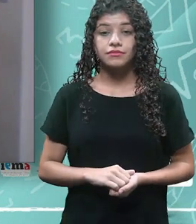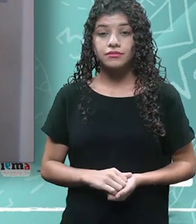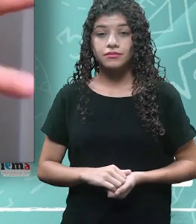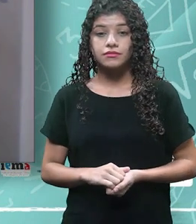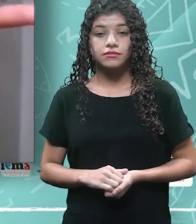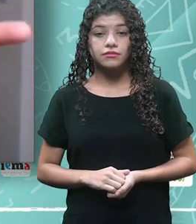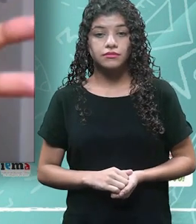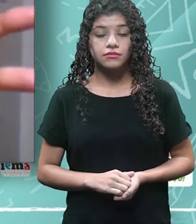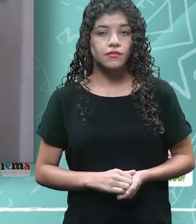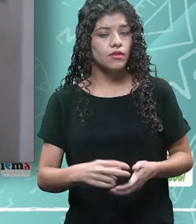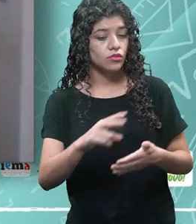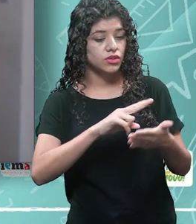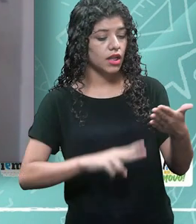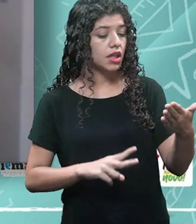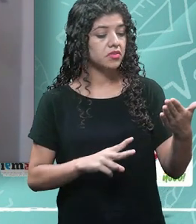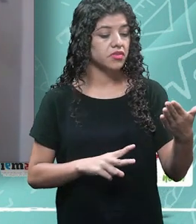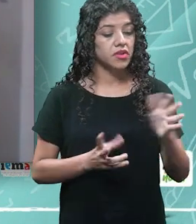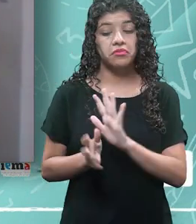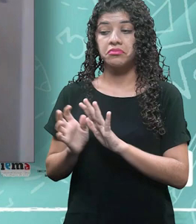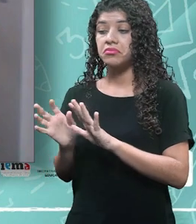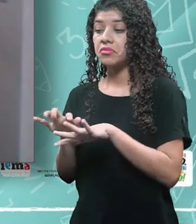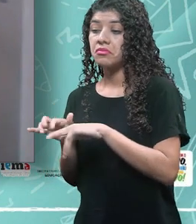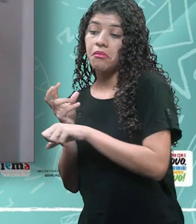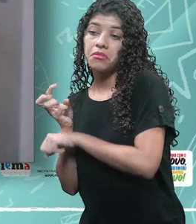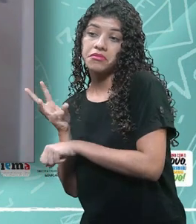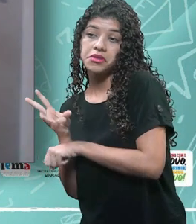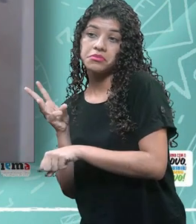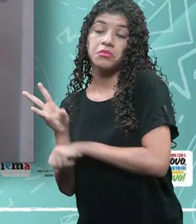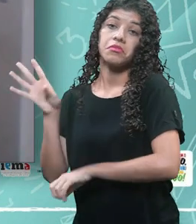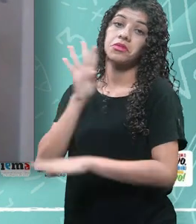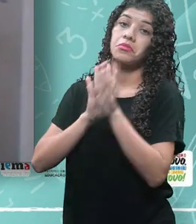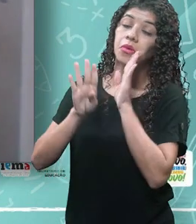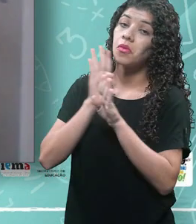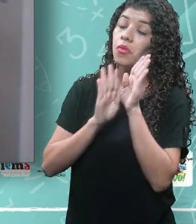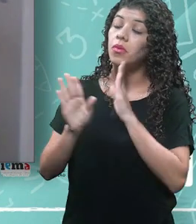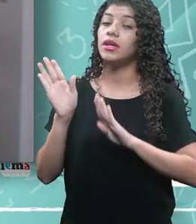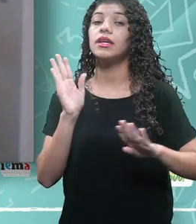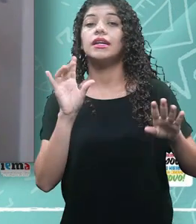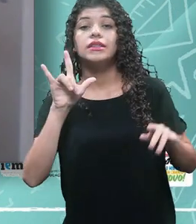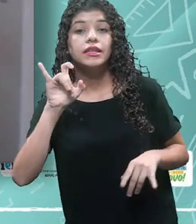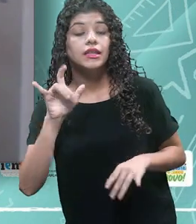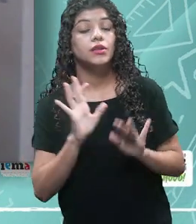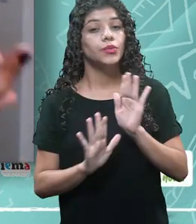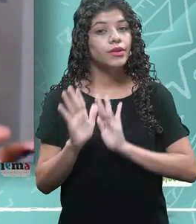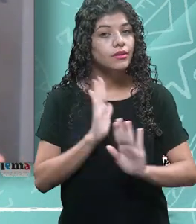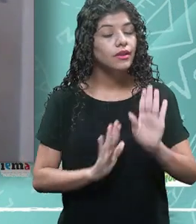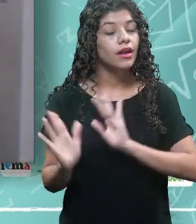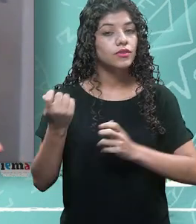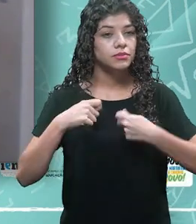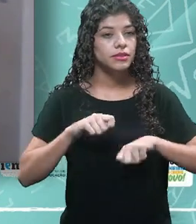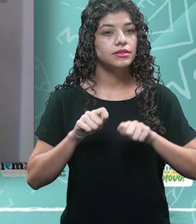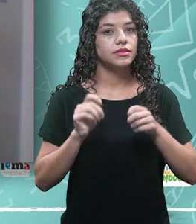normalmente mexe em outras coisas enquanto você está lendo né se tá no computador o Facebook tá aberto Ah o inst